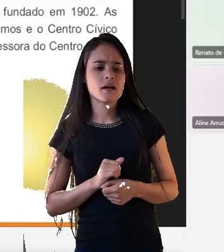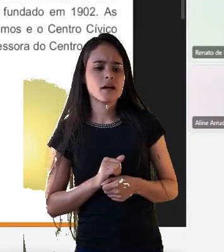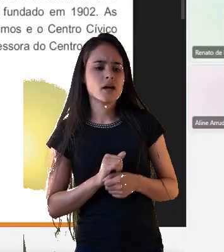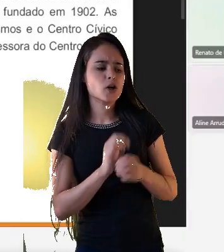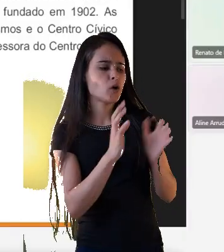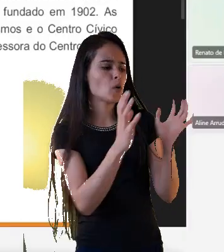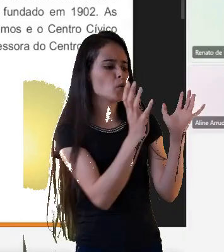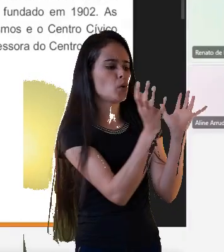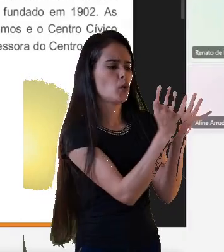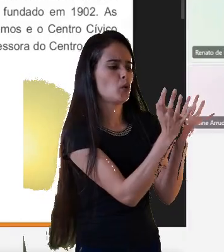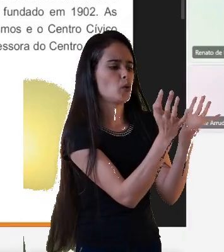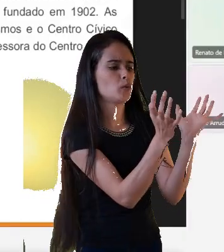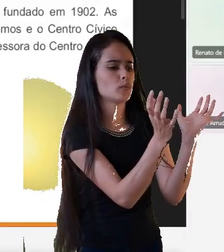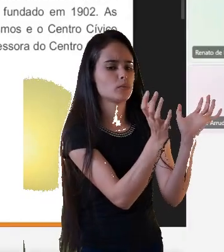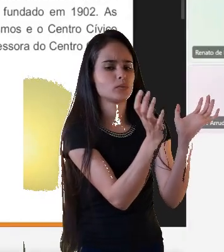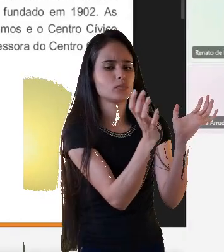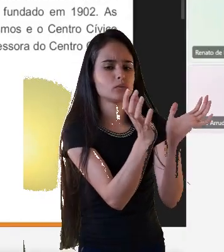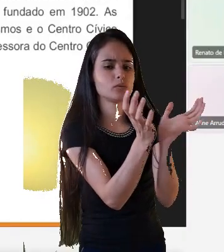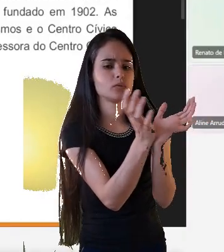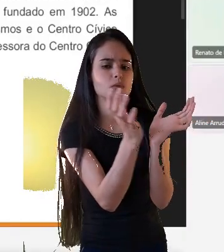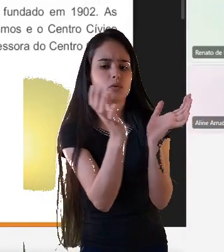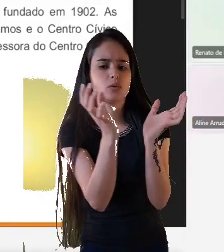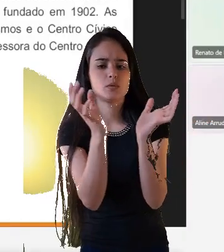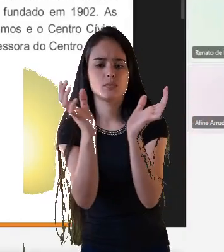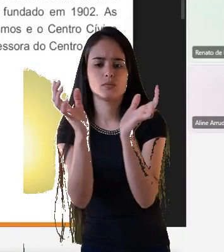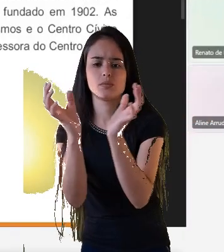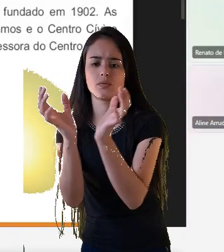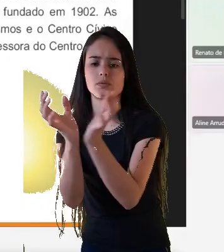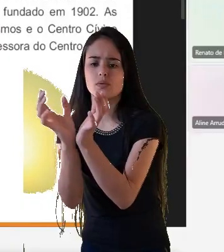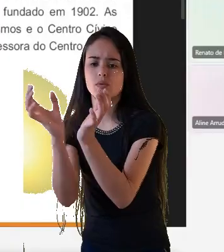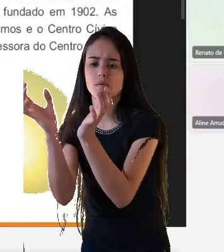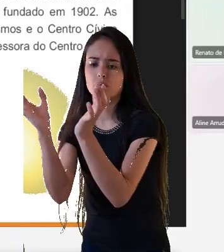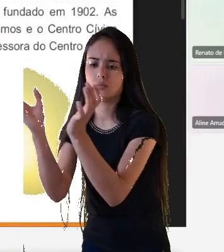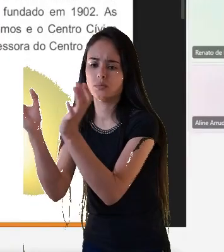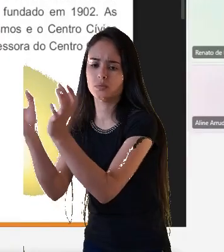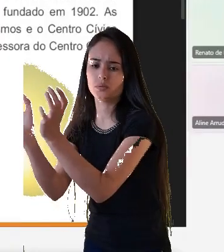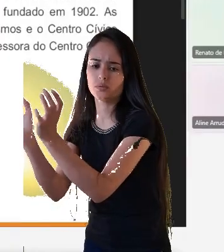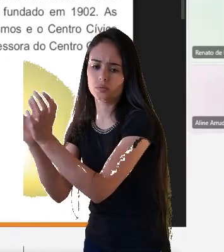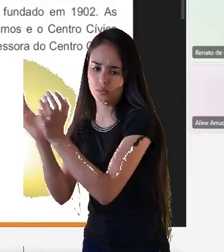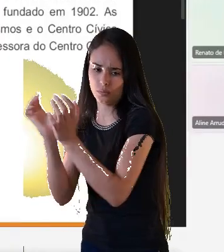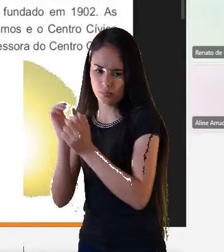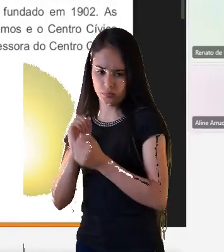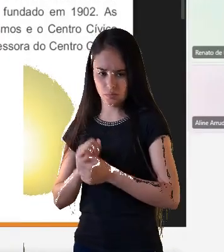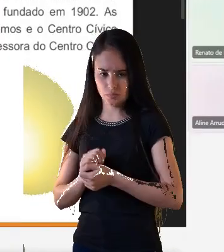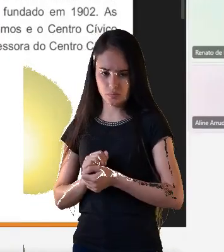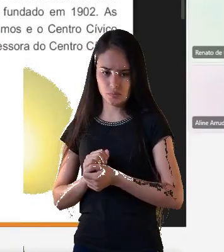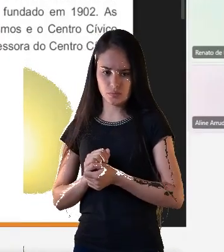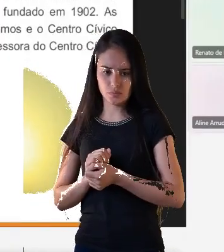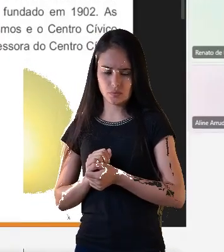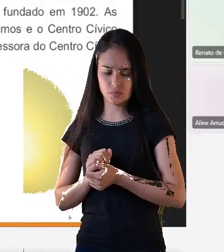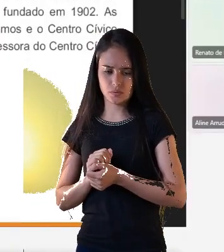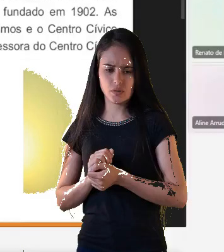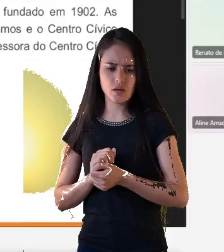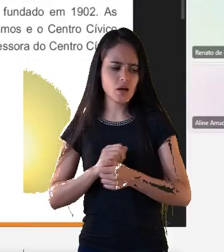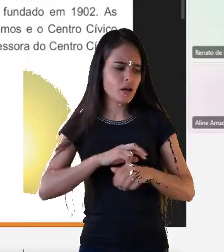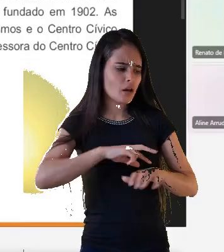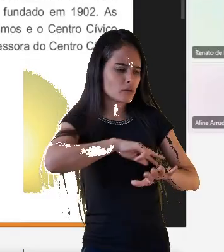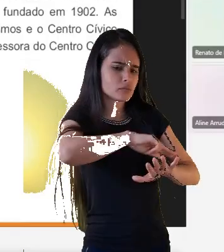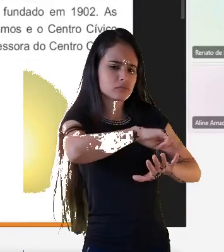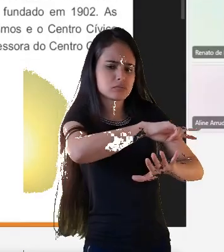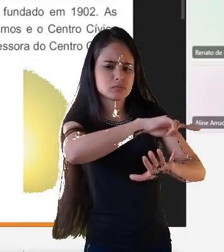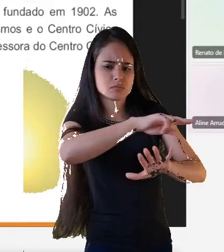pós a abolição até o golpe do Estado Novo, que vai falar sobre